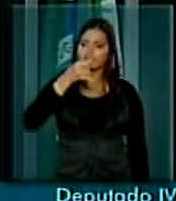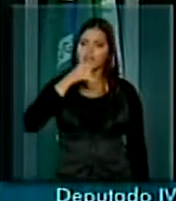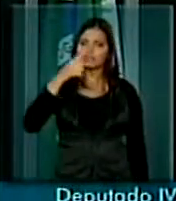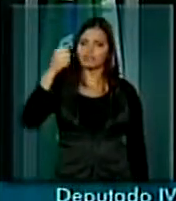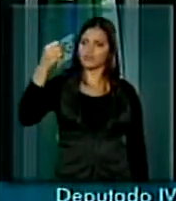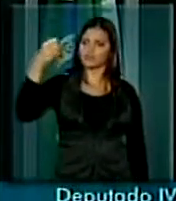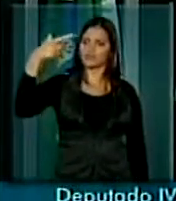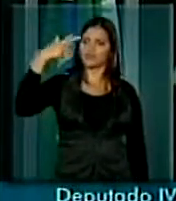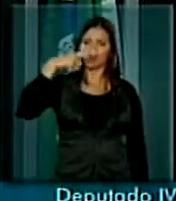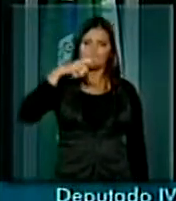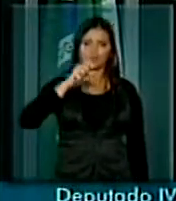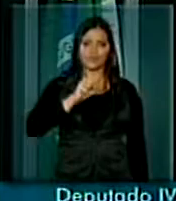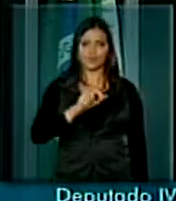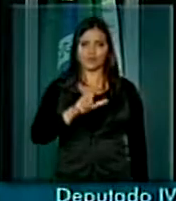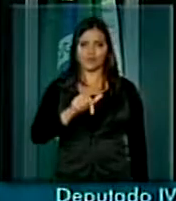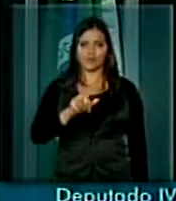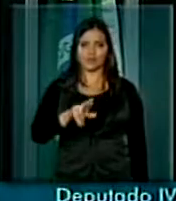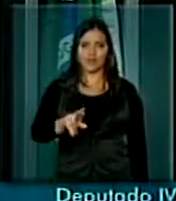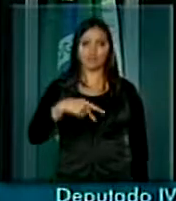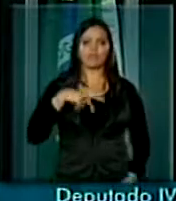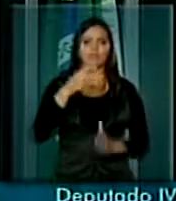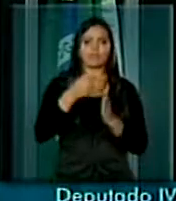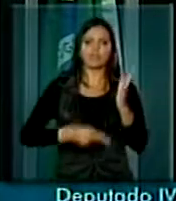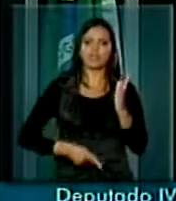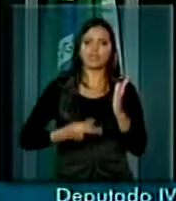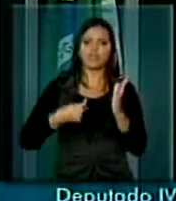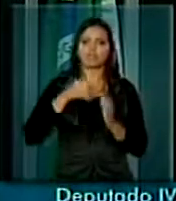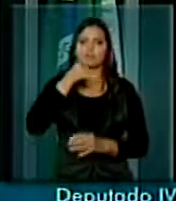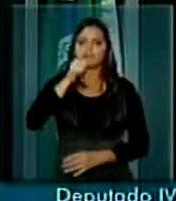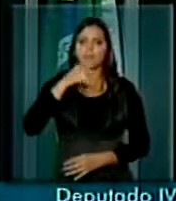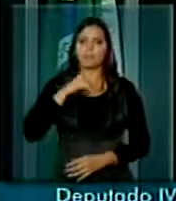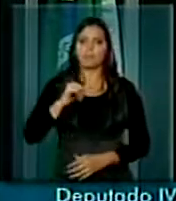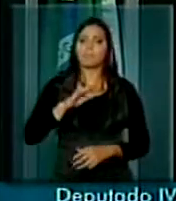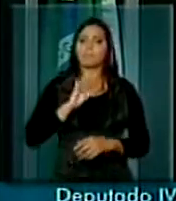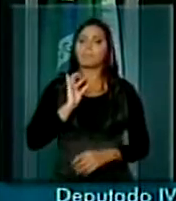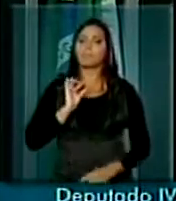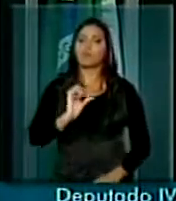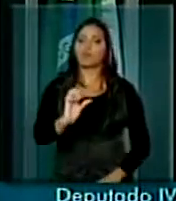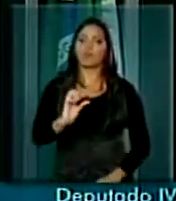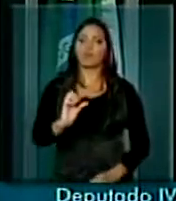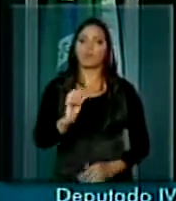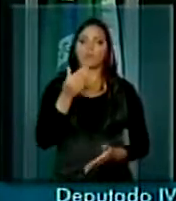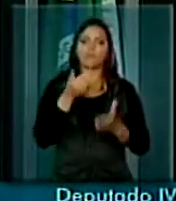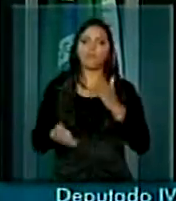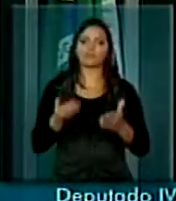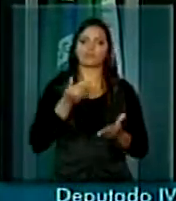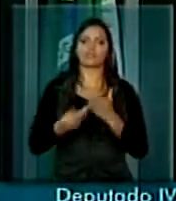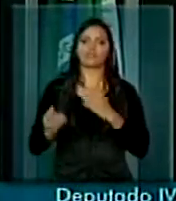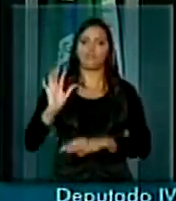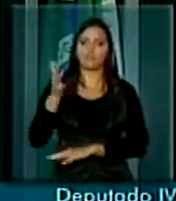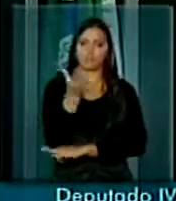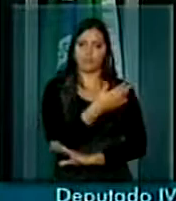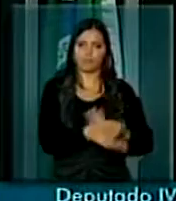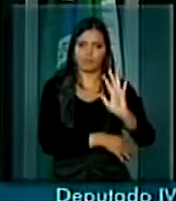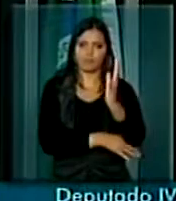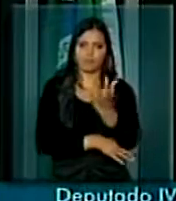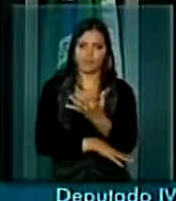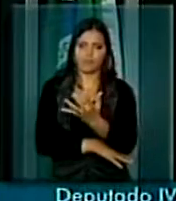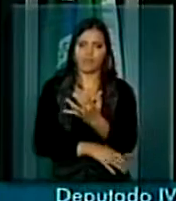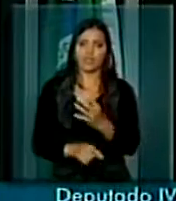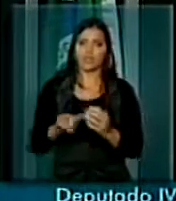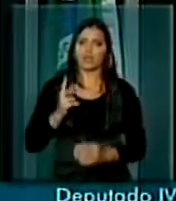pode fazer projetos energéticos de menor envergadura do sistema elétrico e não